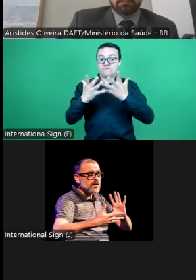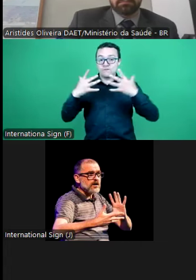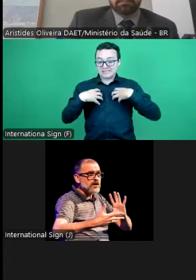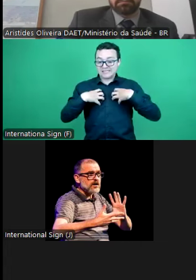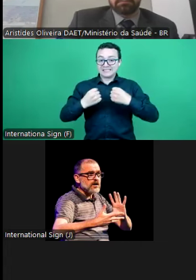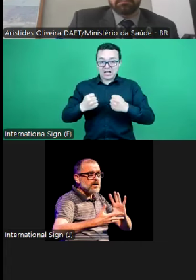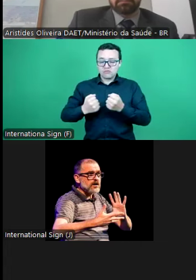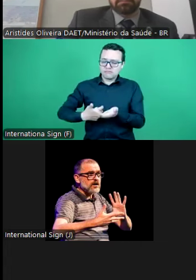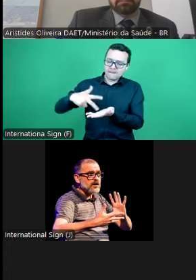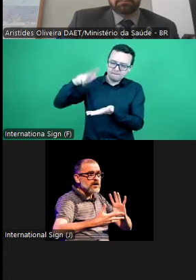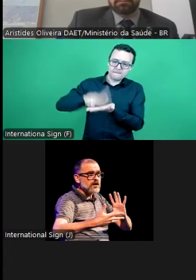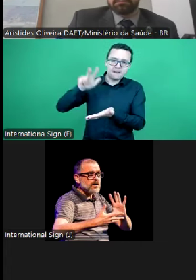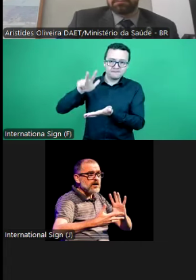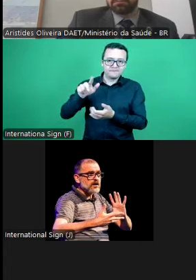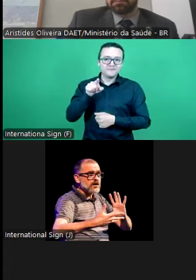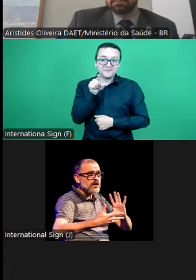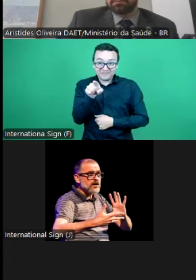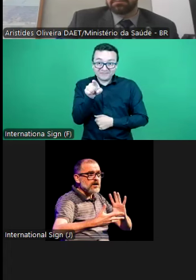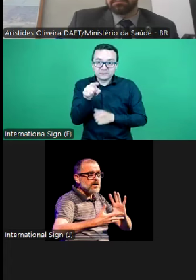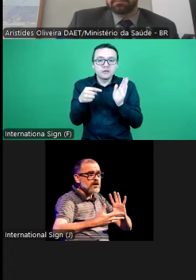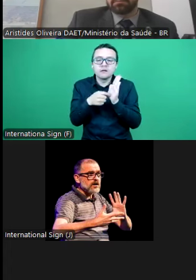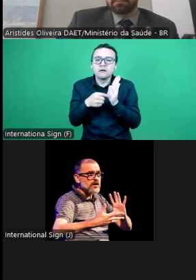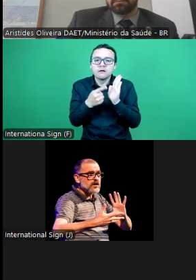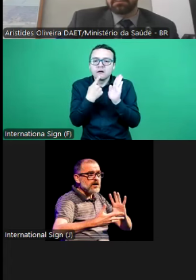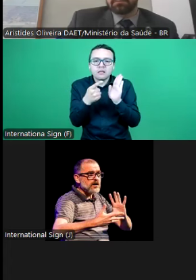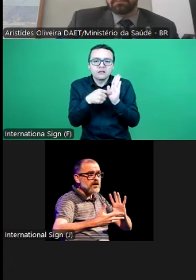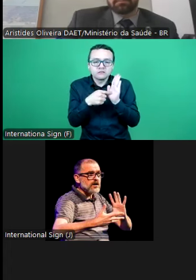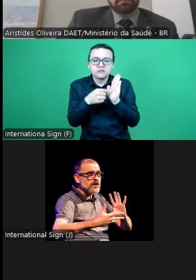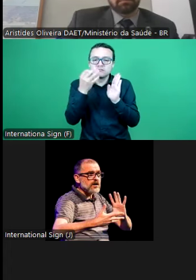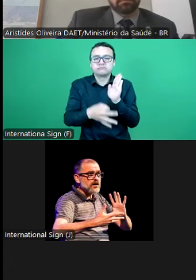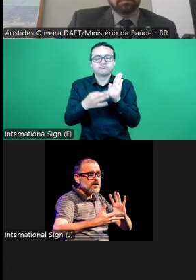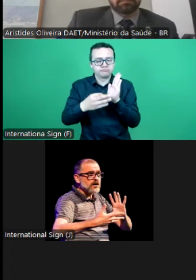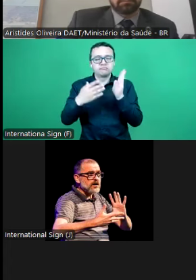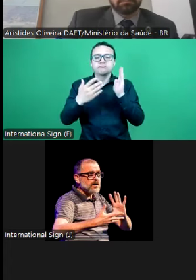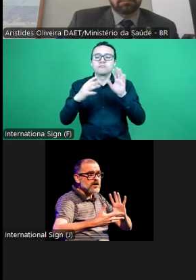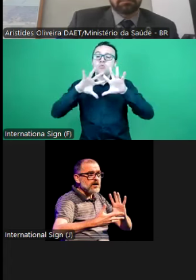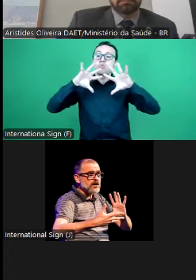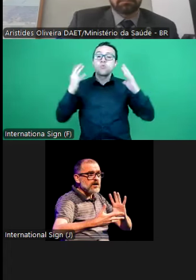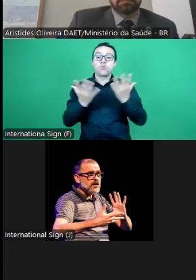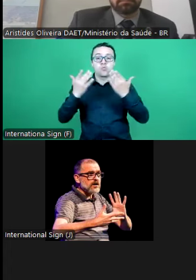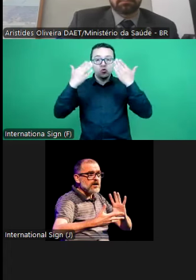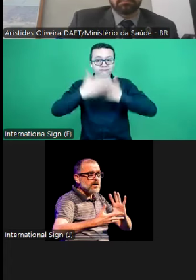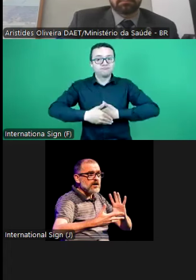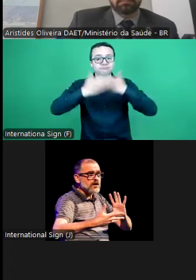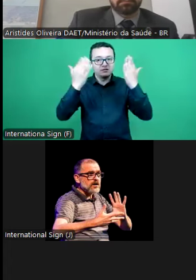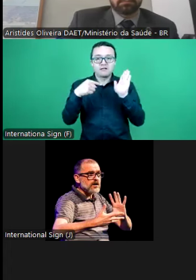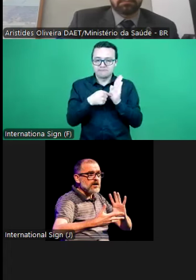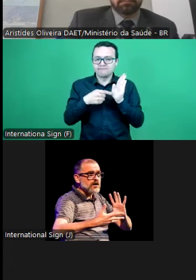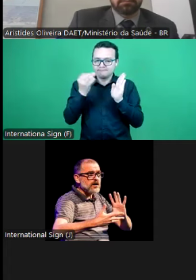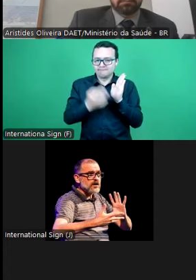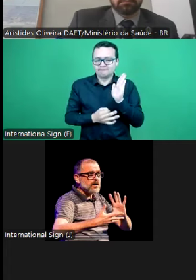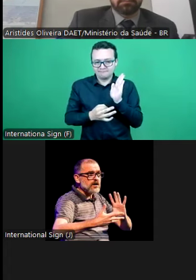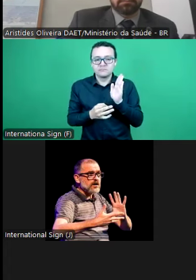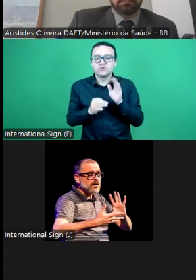Saúde. E nessa resolução, nessa Assembleia, foi estabelecido o Dia Mundial para